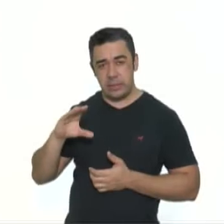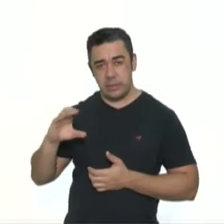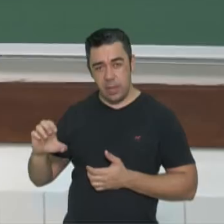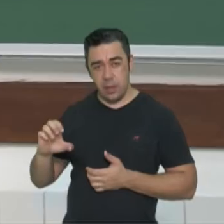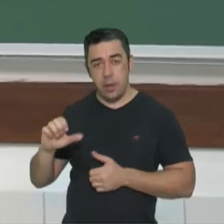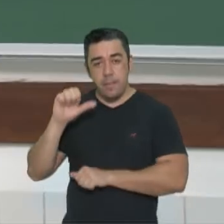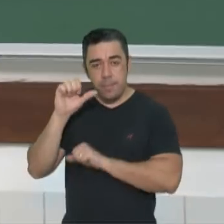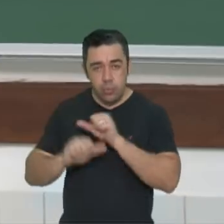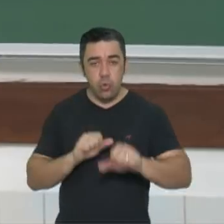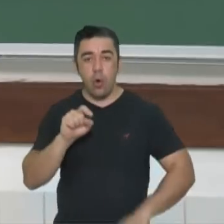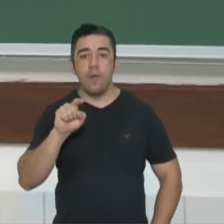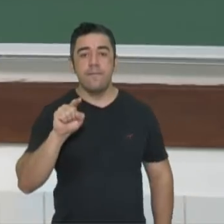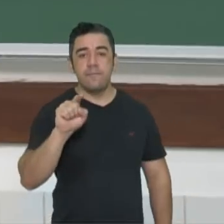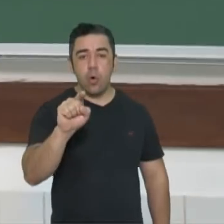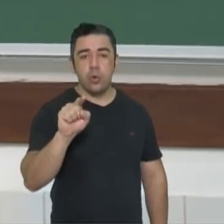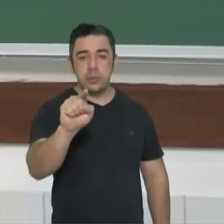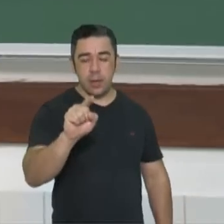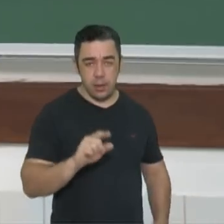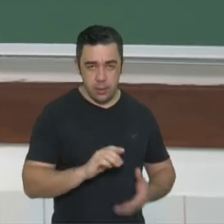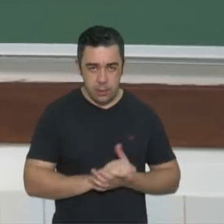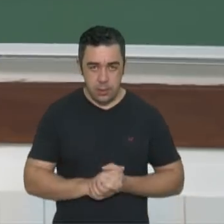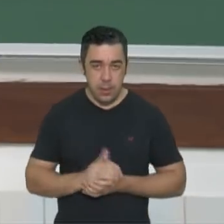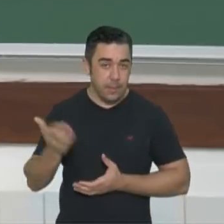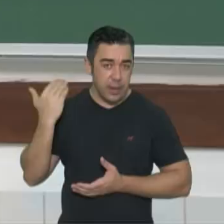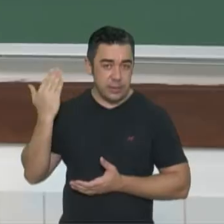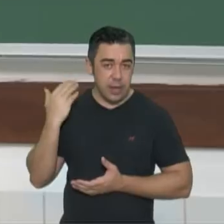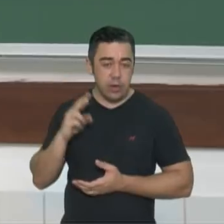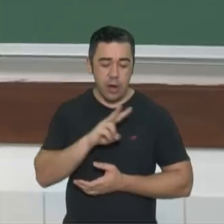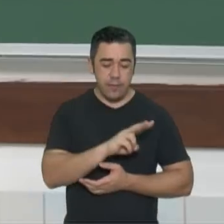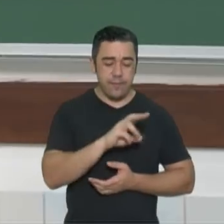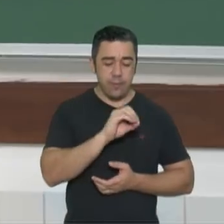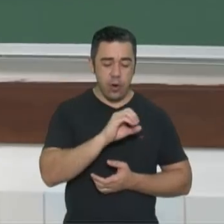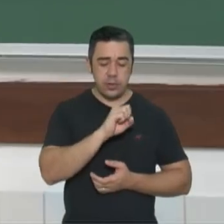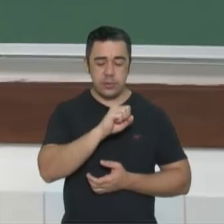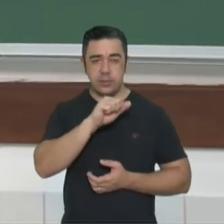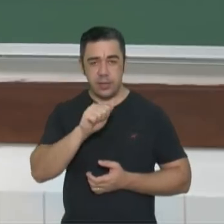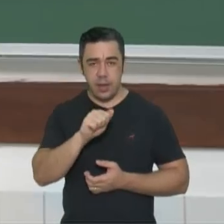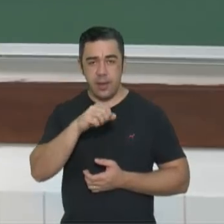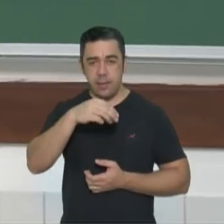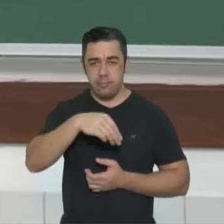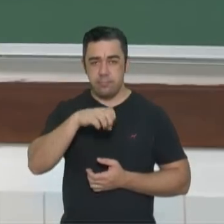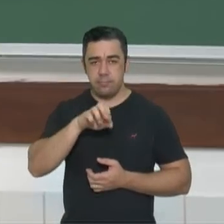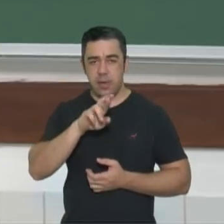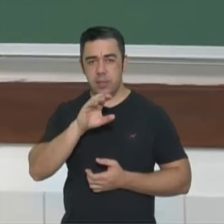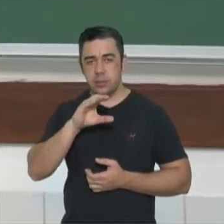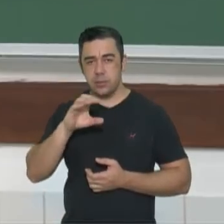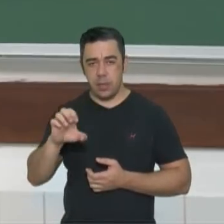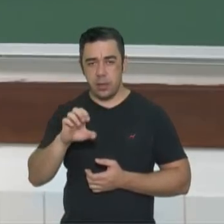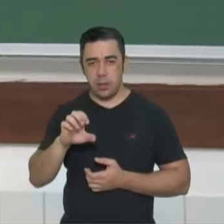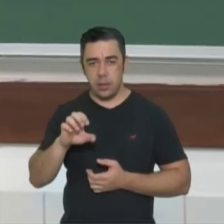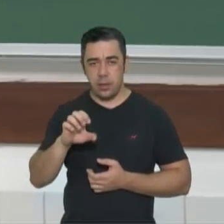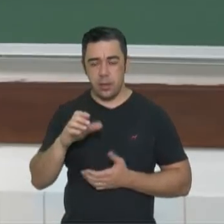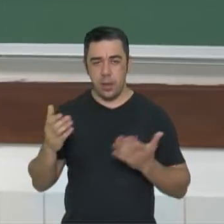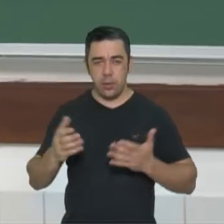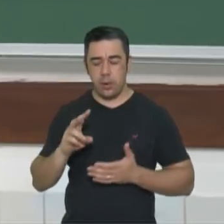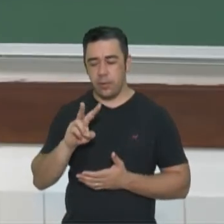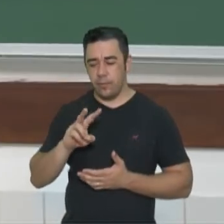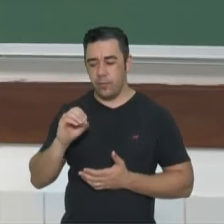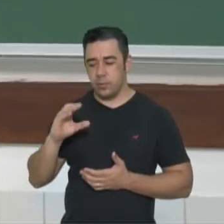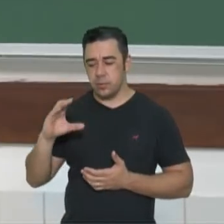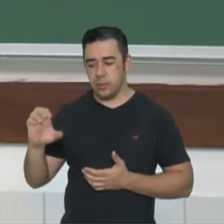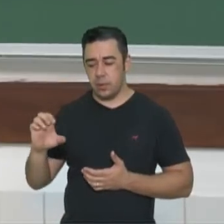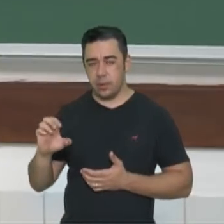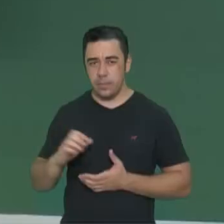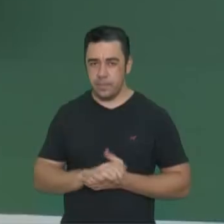vossa mercê era usado, era um pronome de tratamento, olha, foi caindo vossa mercê, vós mercê e agora você. Como daqui a pouco estamos escrevendo só VC, né?